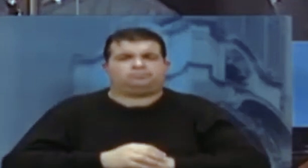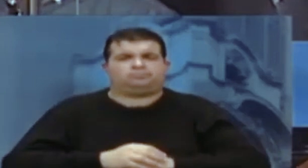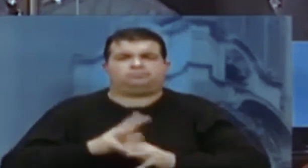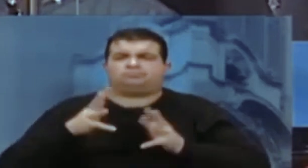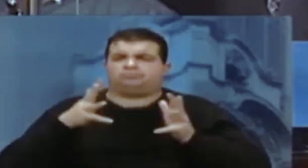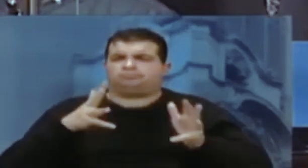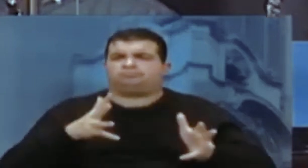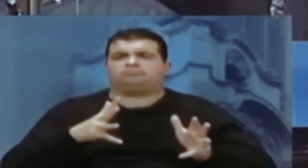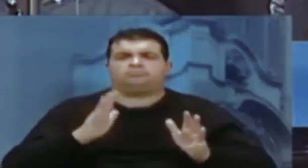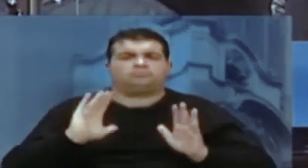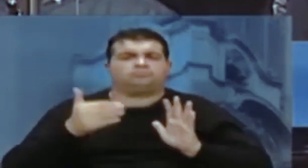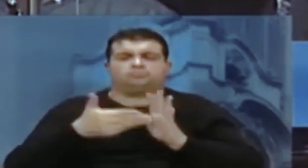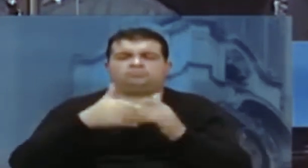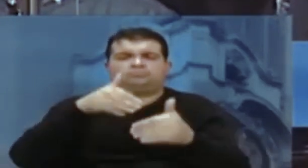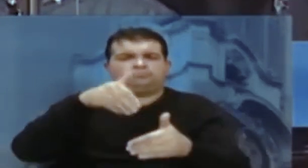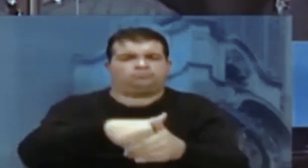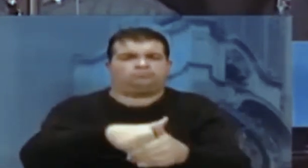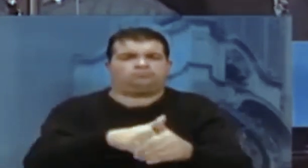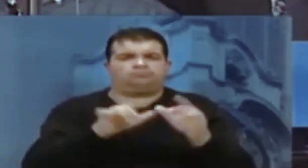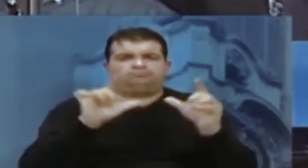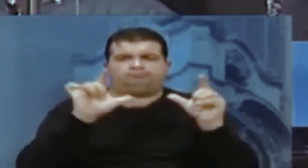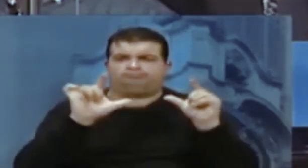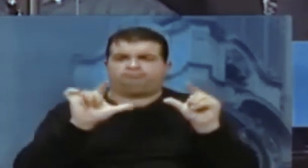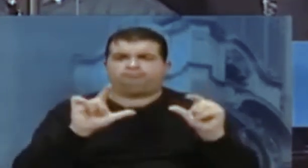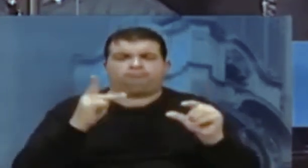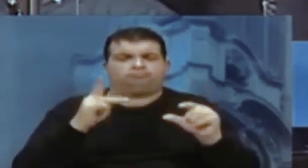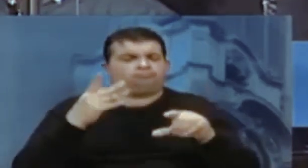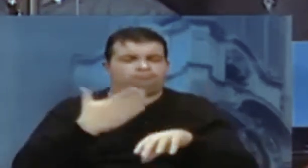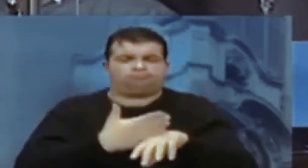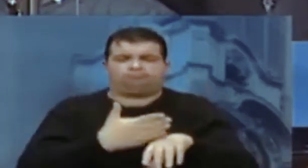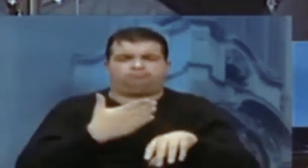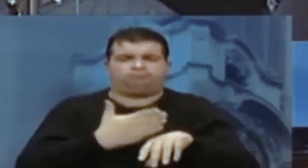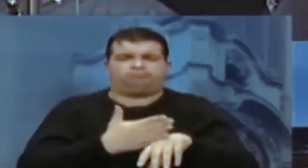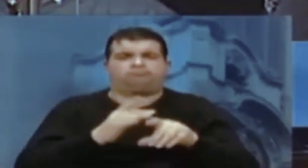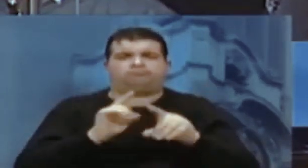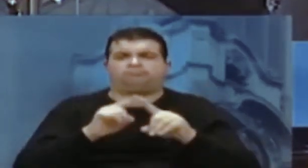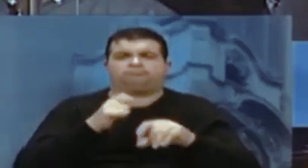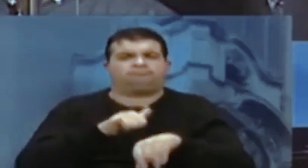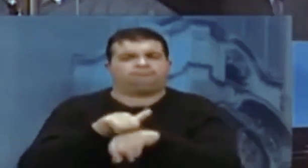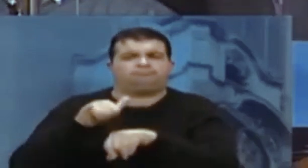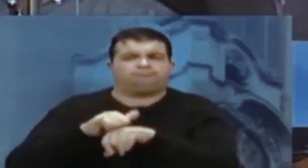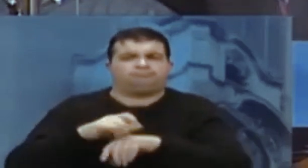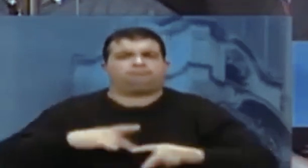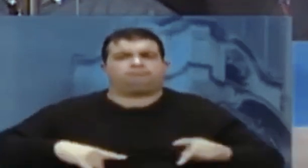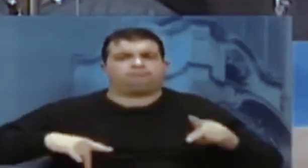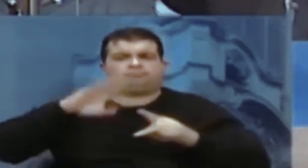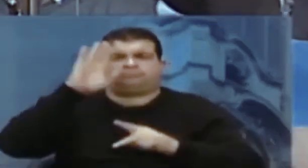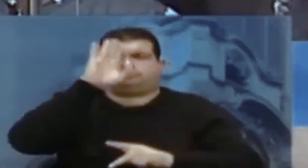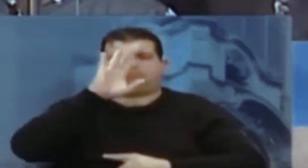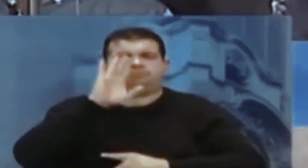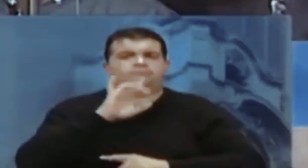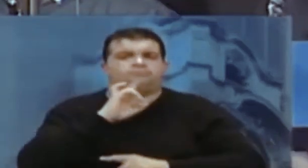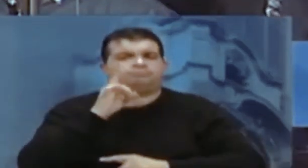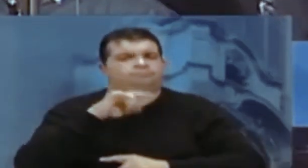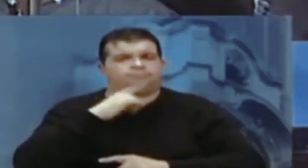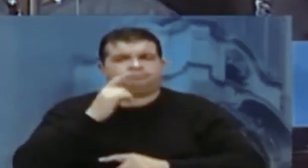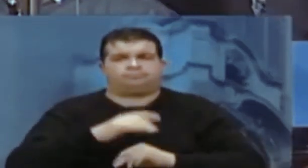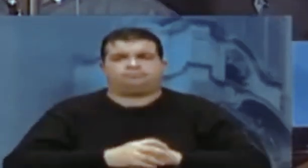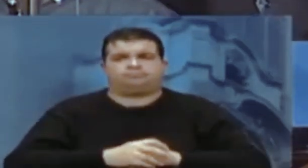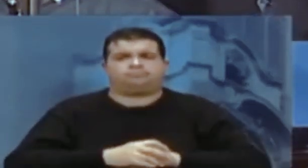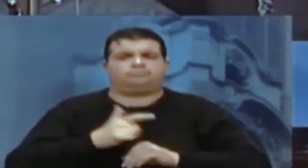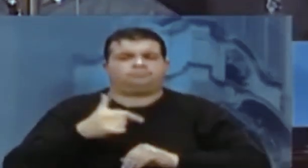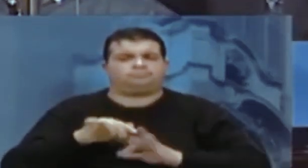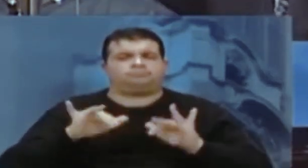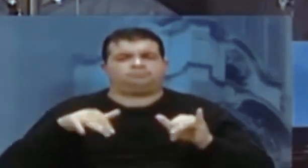fadada a cada eleição diminuir a sua participação, porque não engana mais a população brasileira. Por